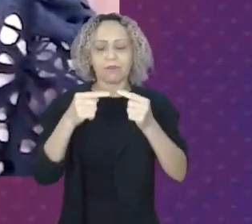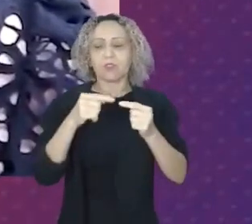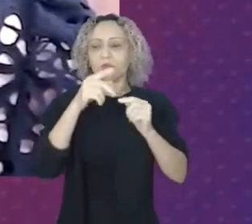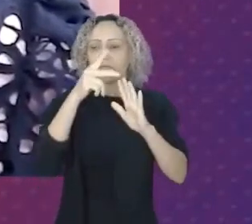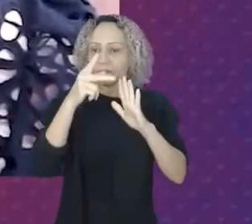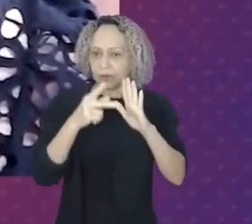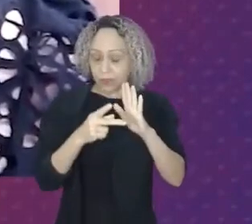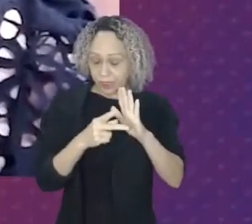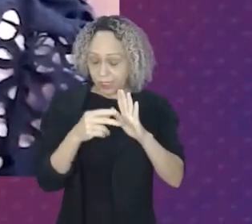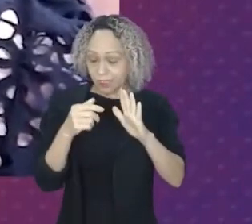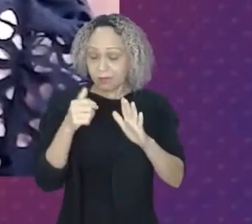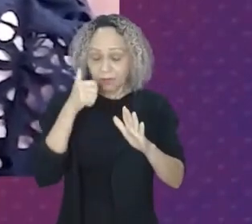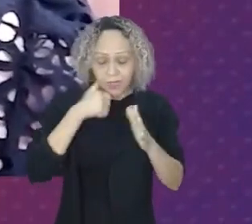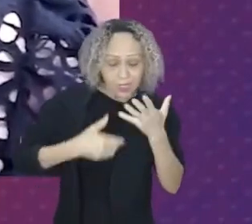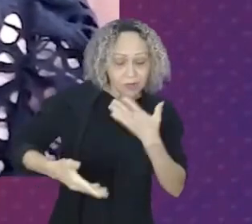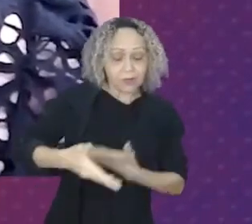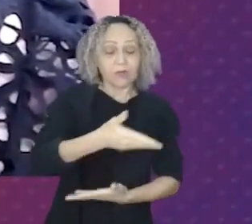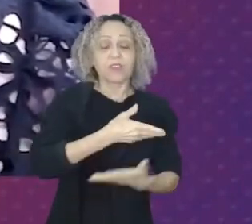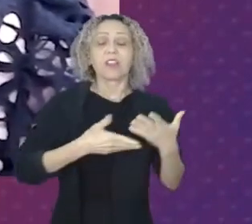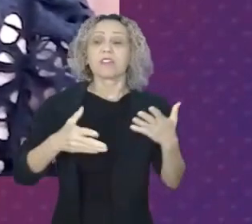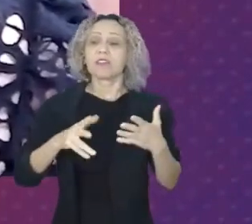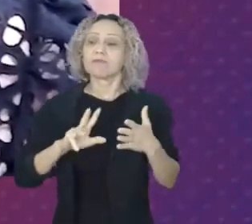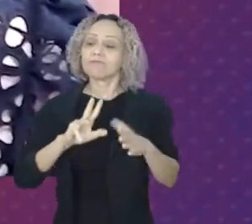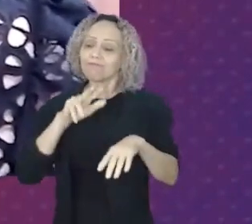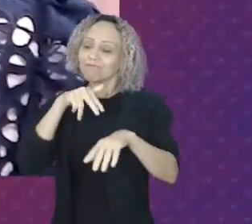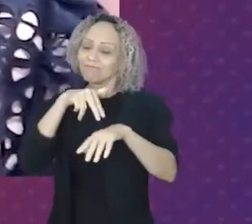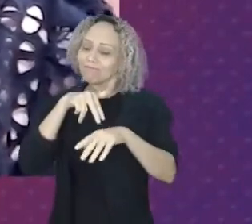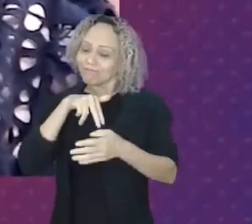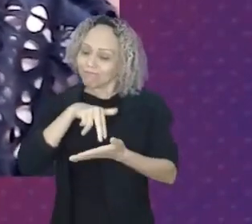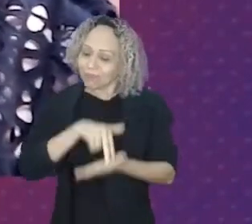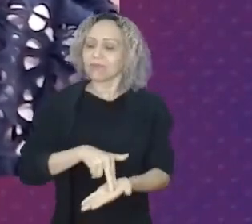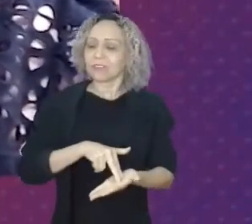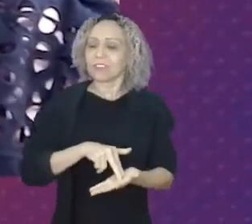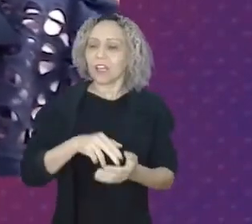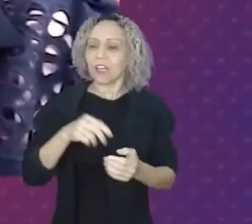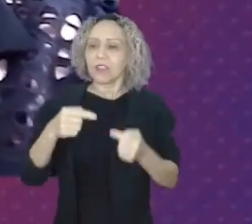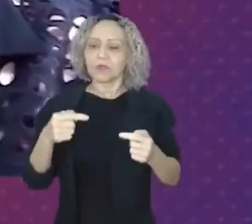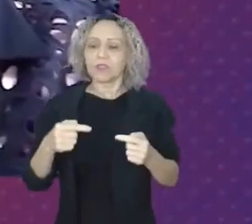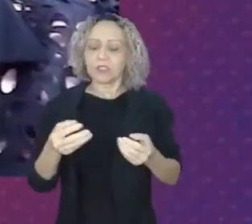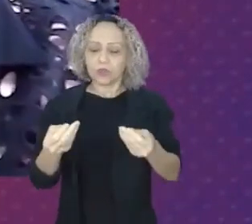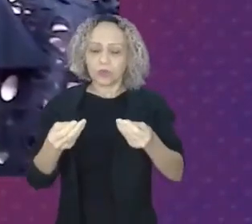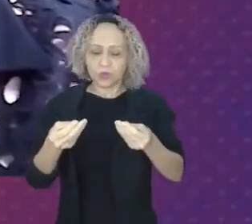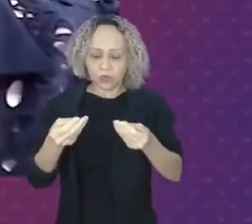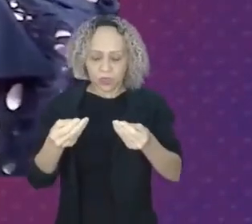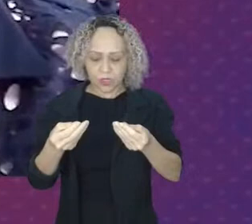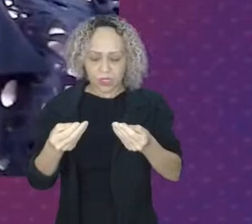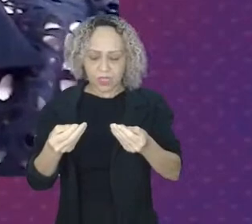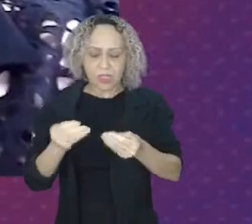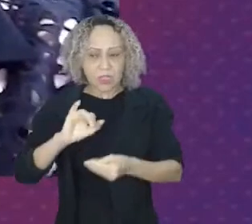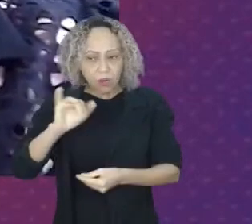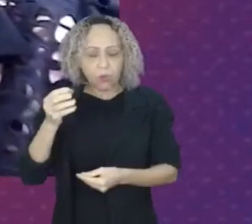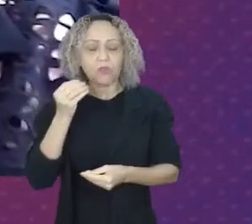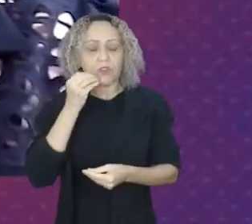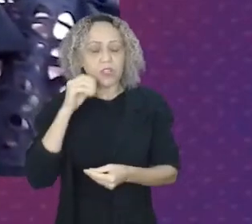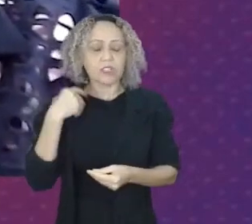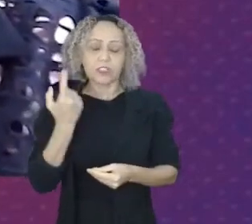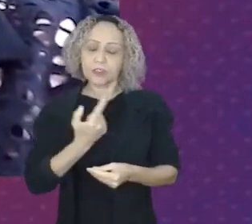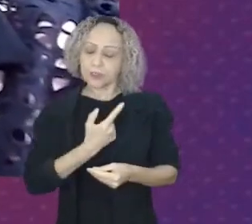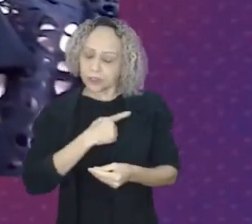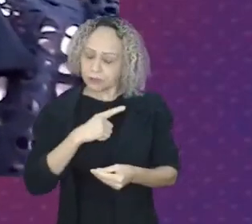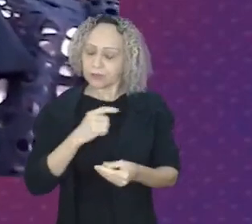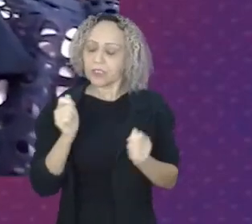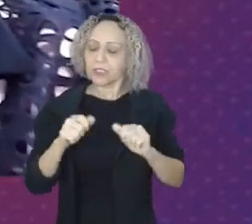Elas por Elas vem reforçar essa política para nos dar as condições de formação política e